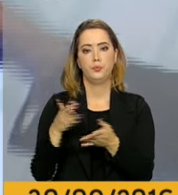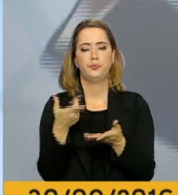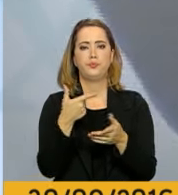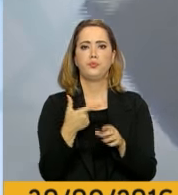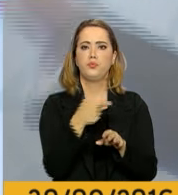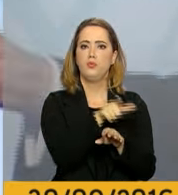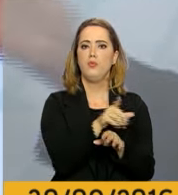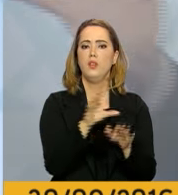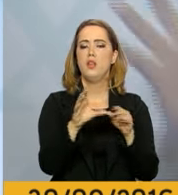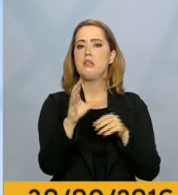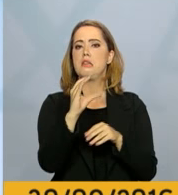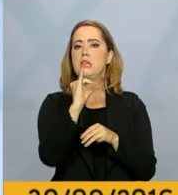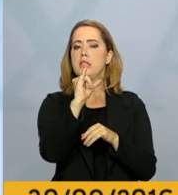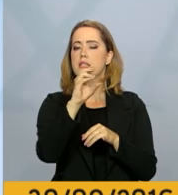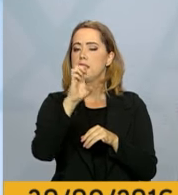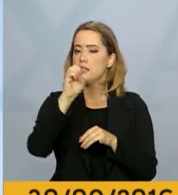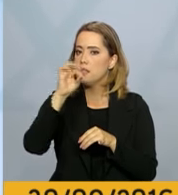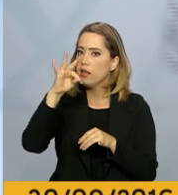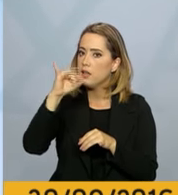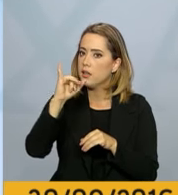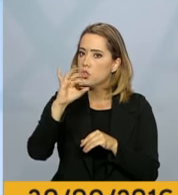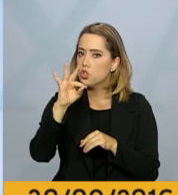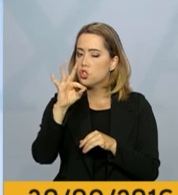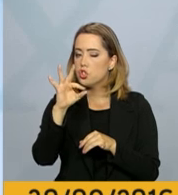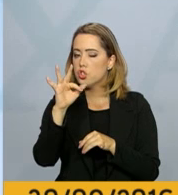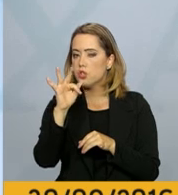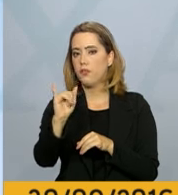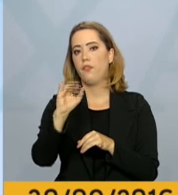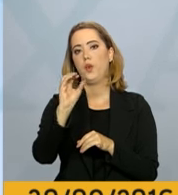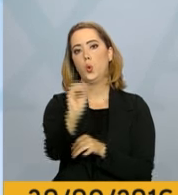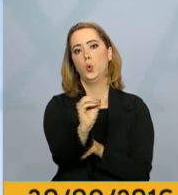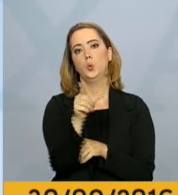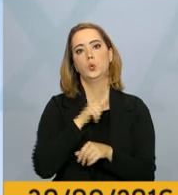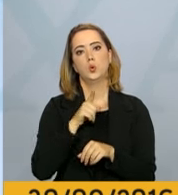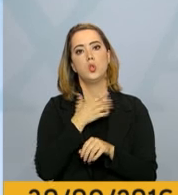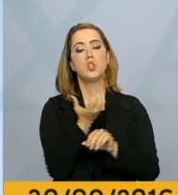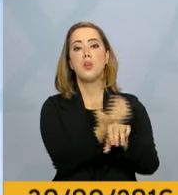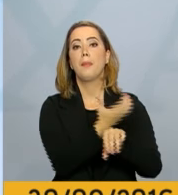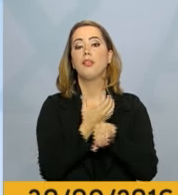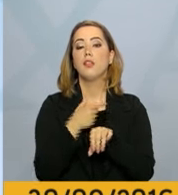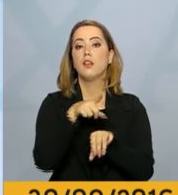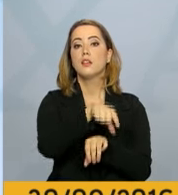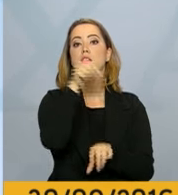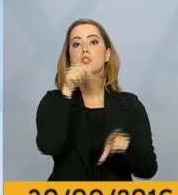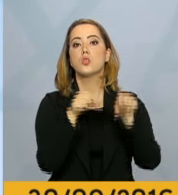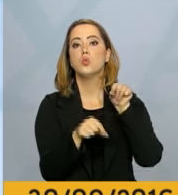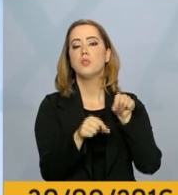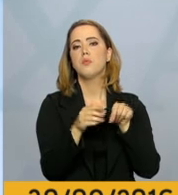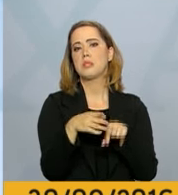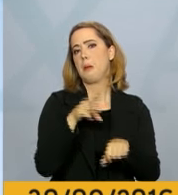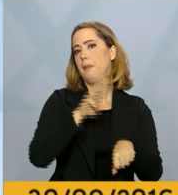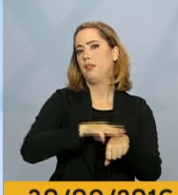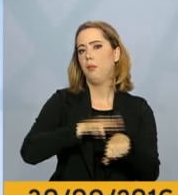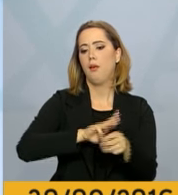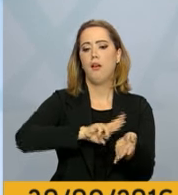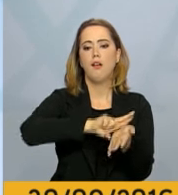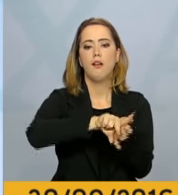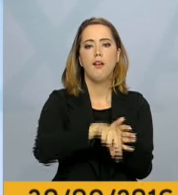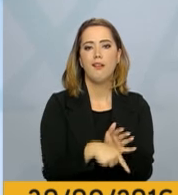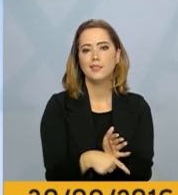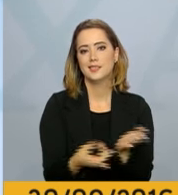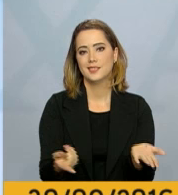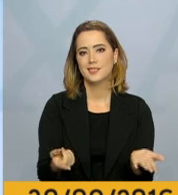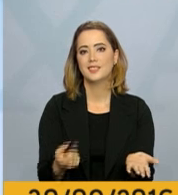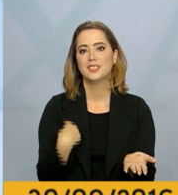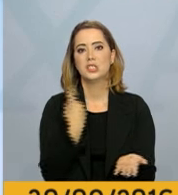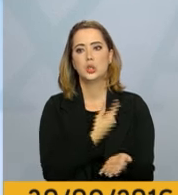etc., para ir à engenharia, à medicina, etc. De alguma maneira, nós estamos fazendo essa especialização compatível com tudo